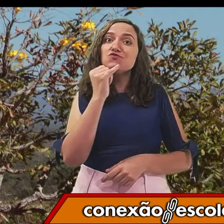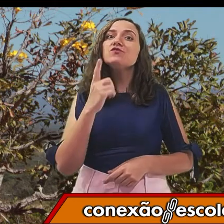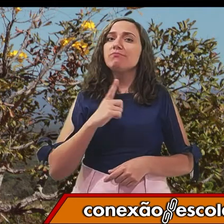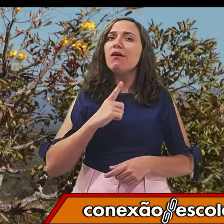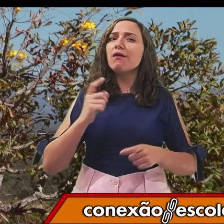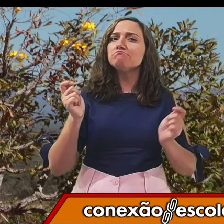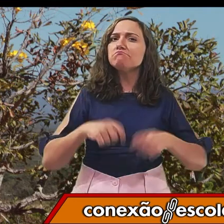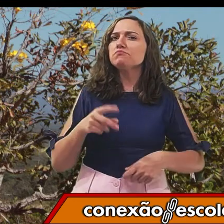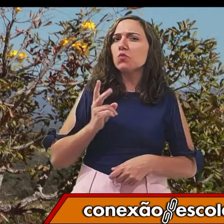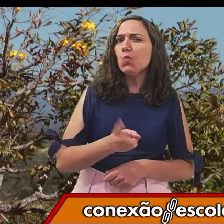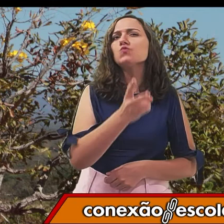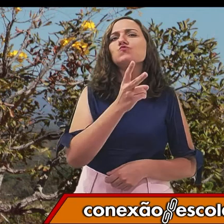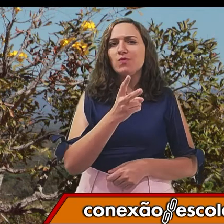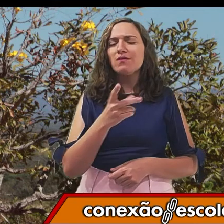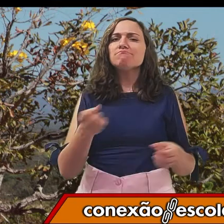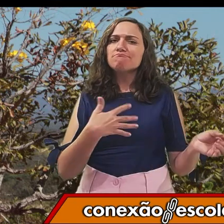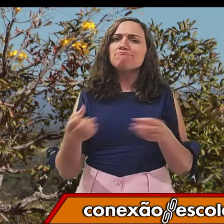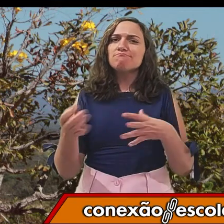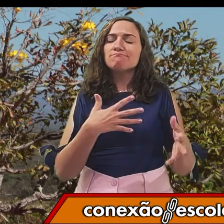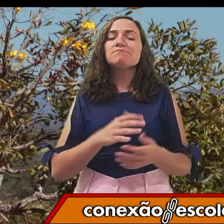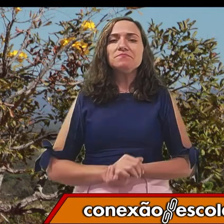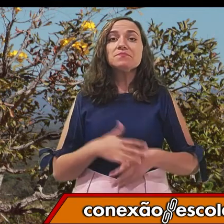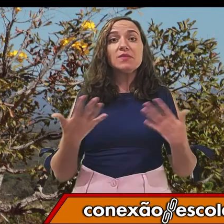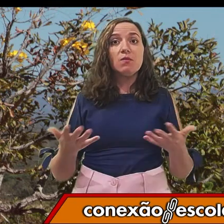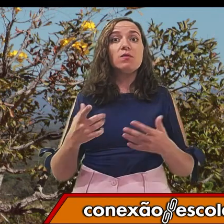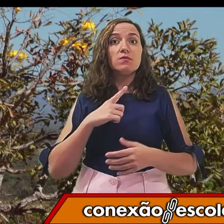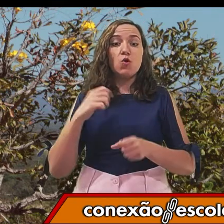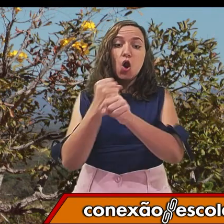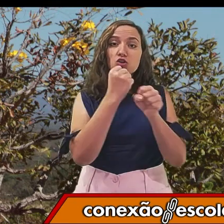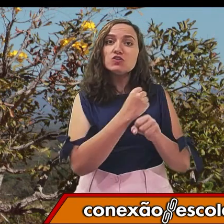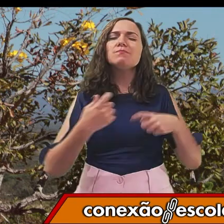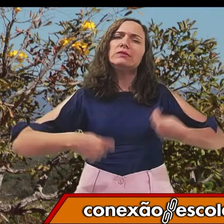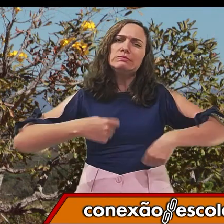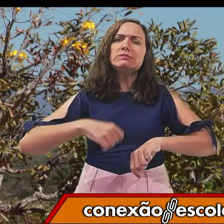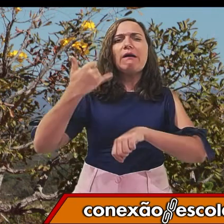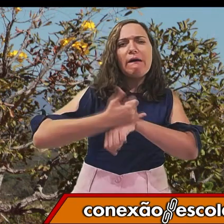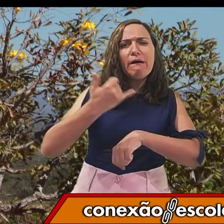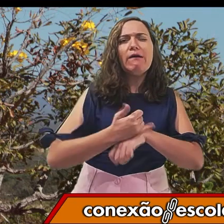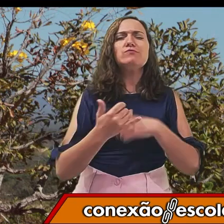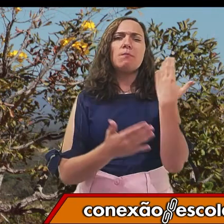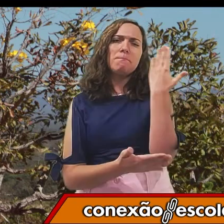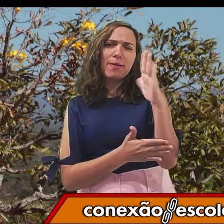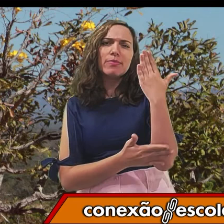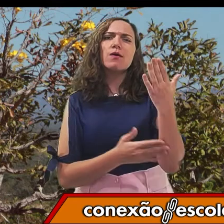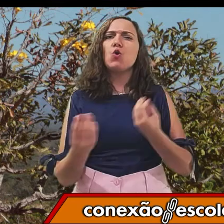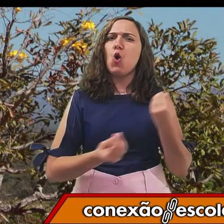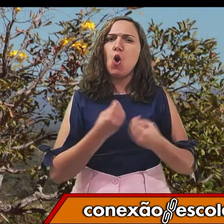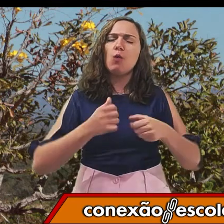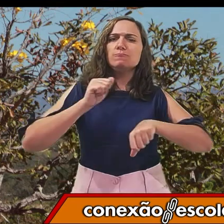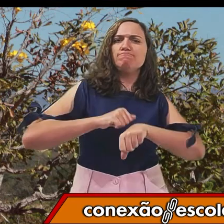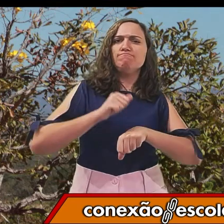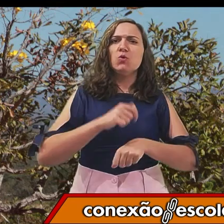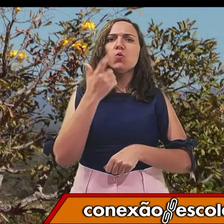civil requer uma grande quantidade de aço, concreto, madeira e outros materiais. Uma maneira de promover o desenvolvimento